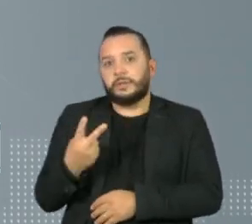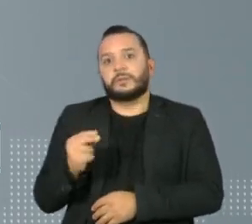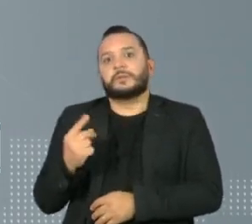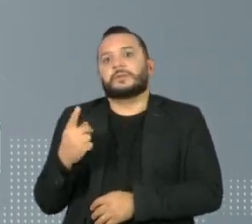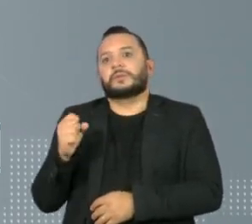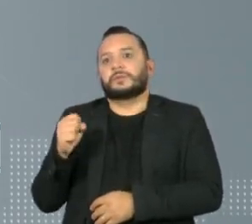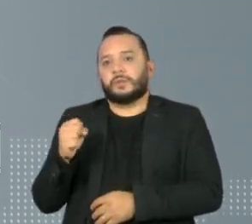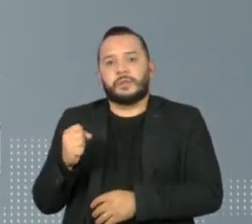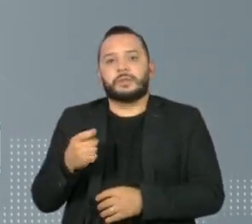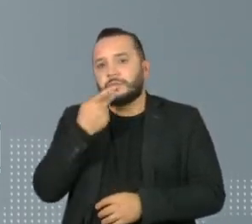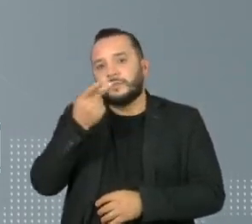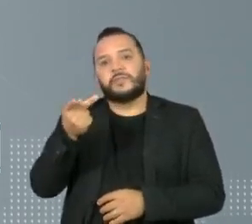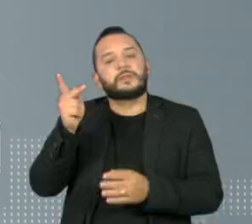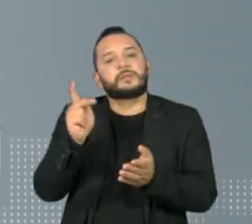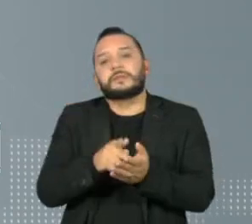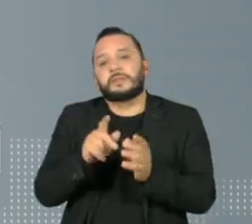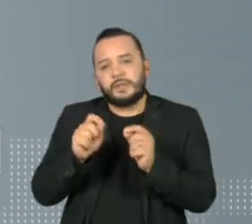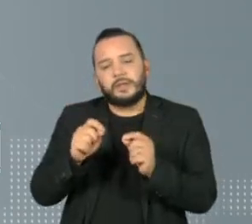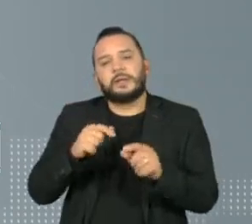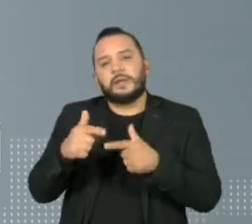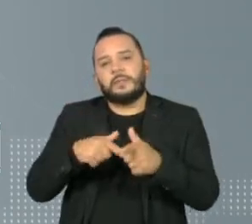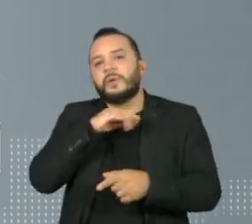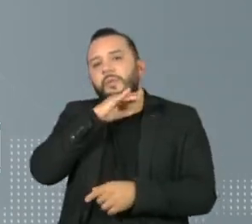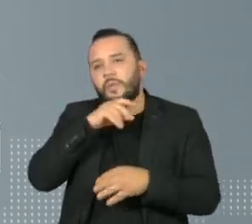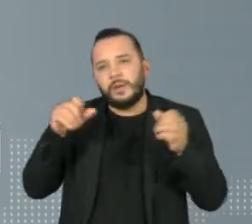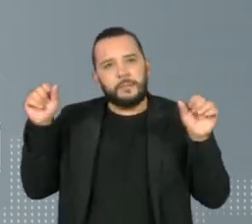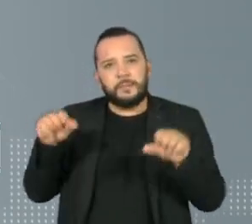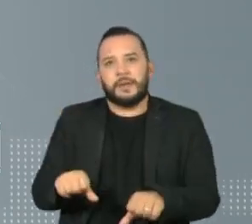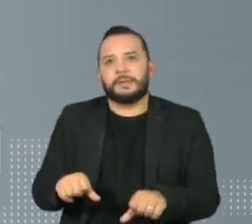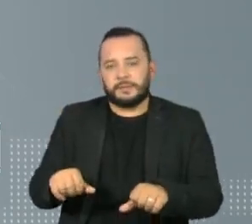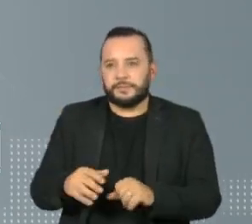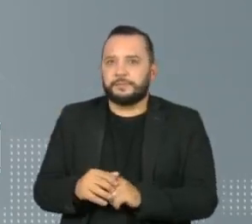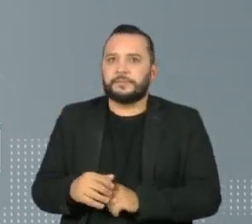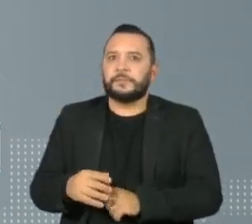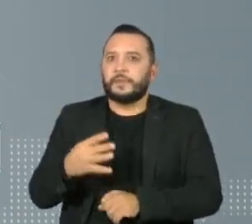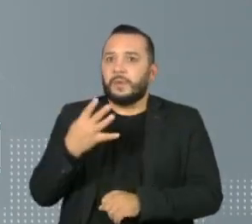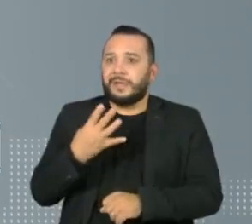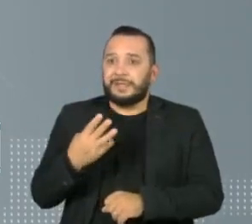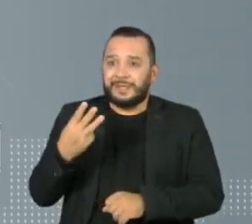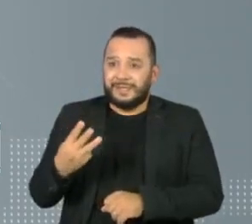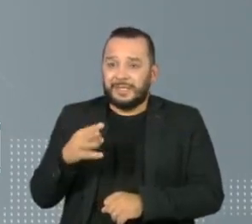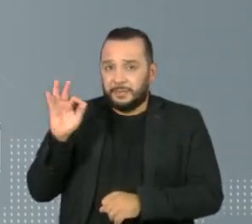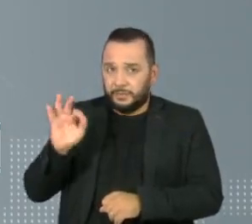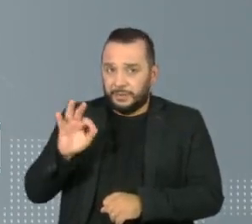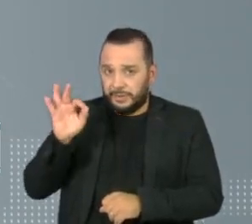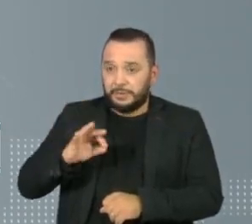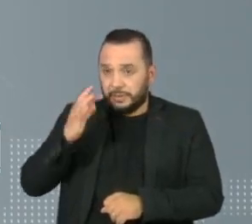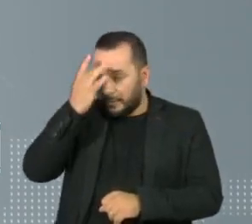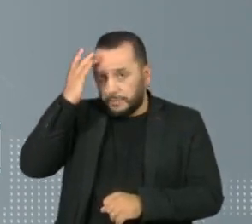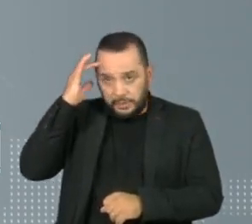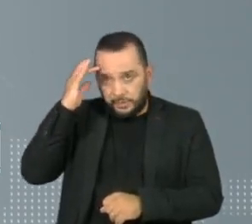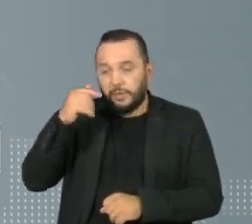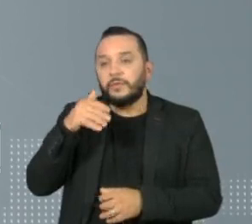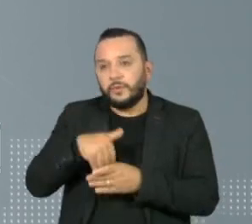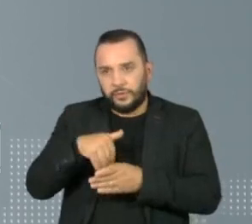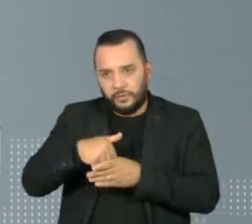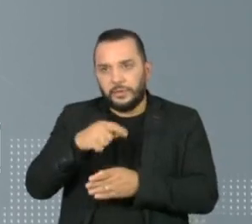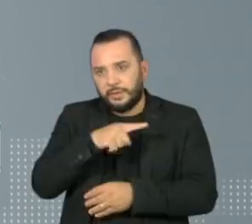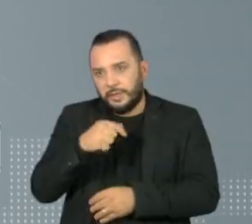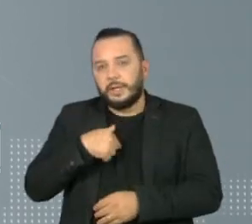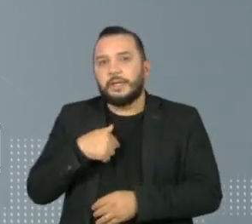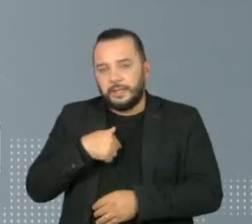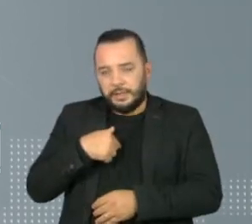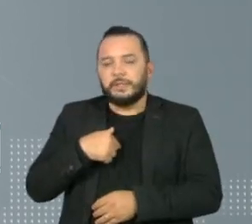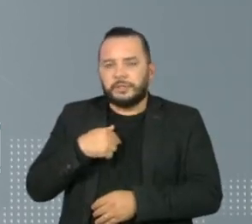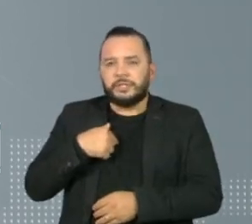afirma que o presidente faz um trabalho ruim ou péssimo quarenta e três por cento dos eleitores Dizem que o